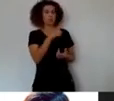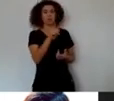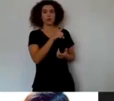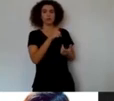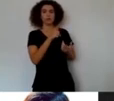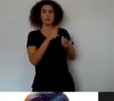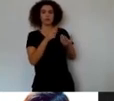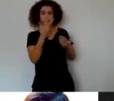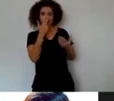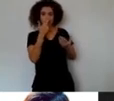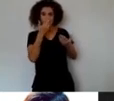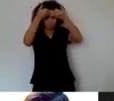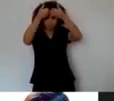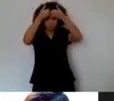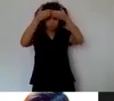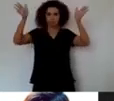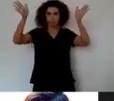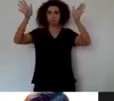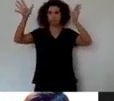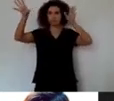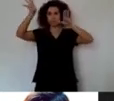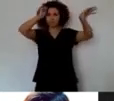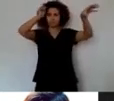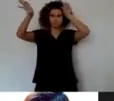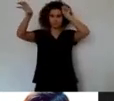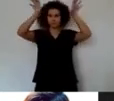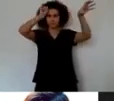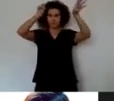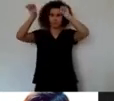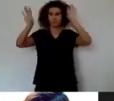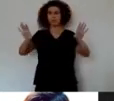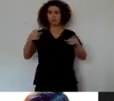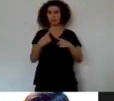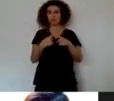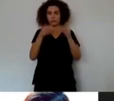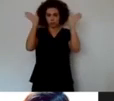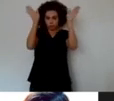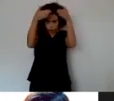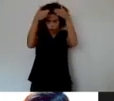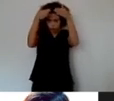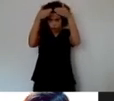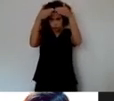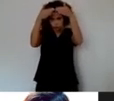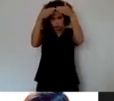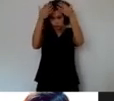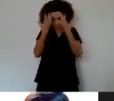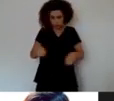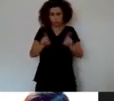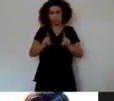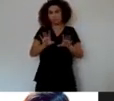expandir um pensamento, porque realmente eles ficam muito fechados. E assim, querendo ou não,